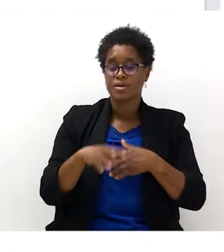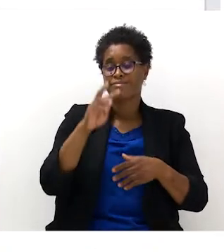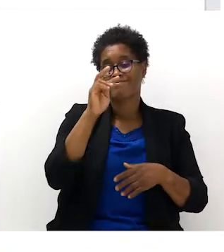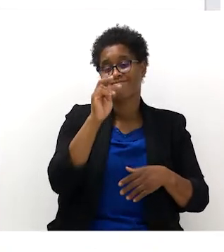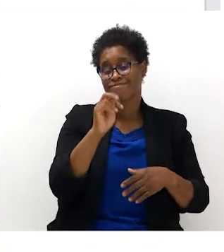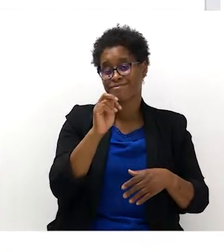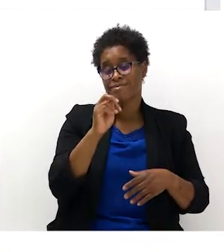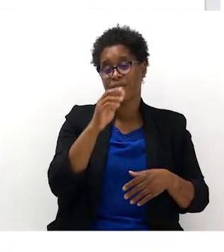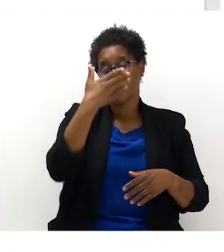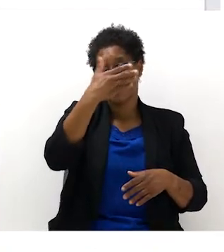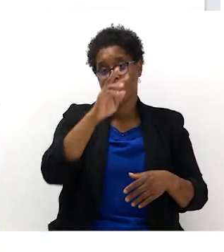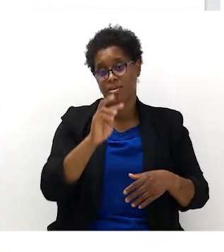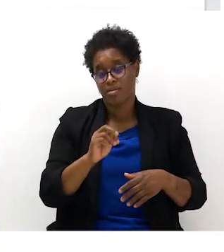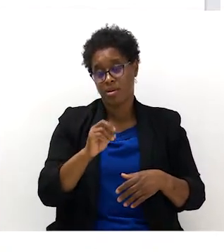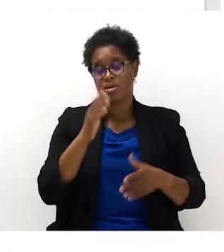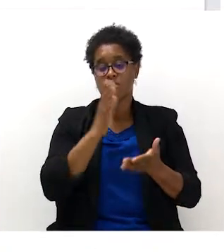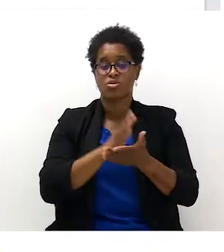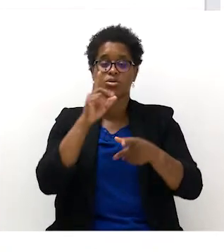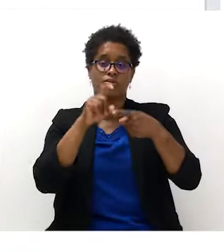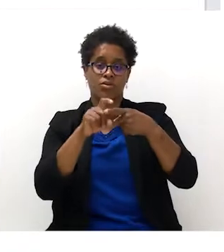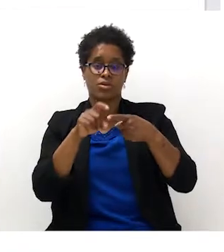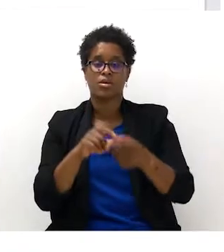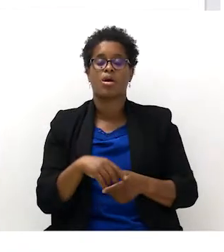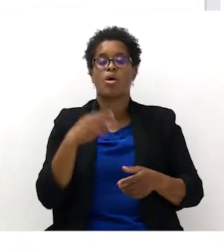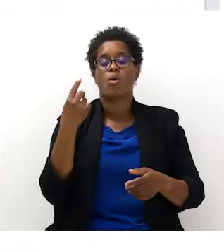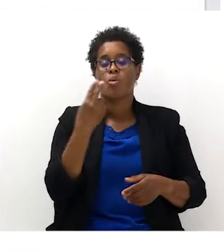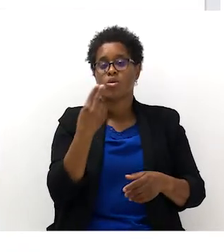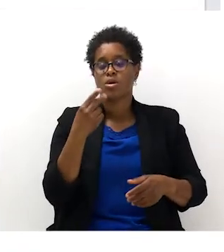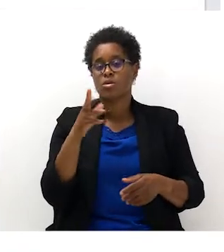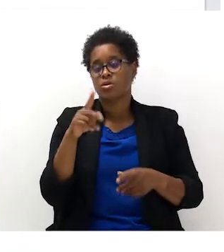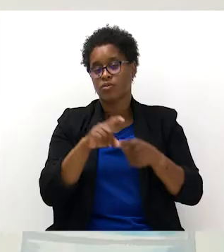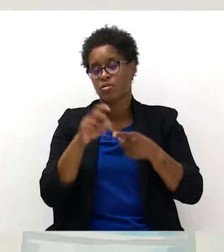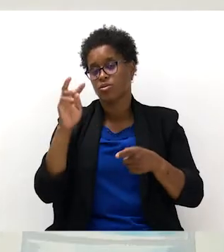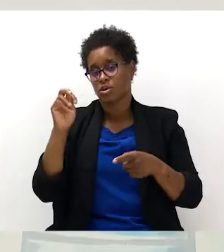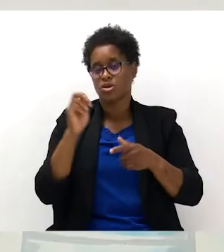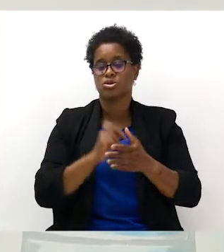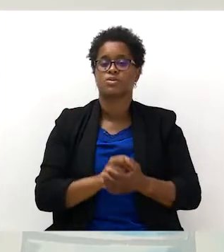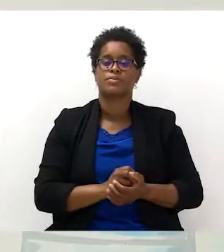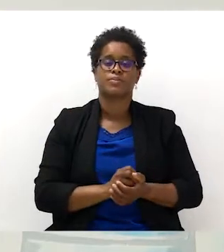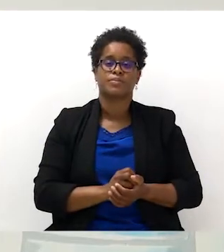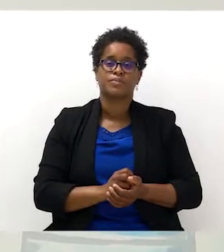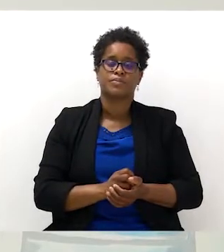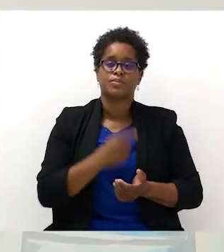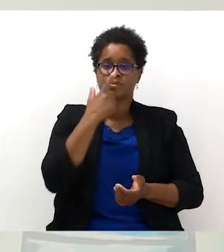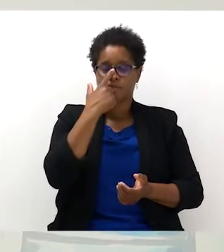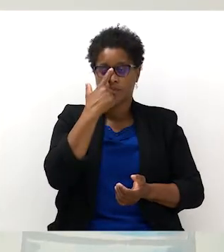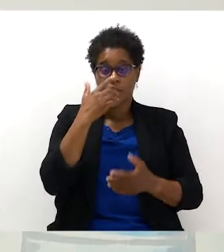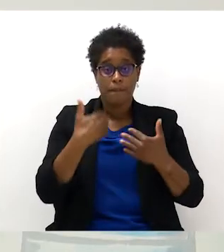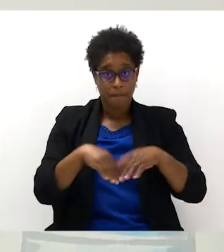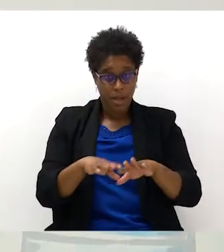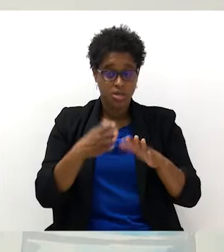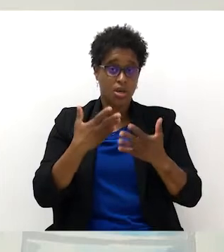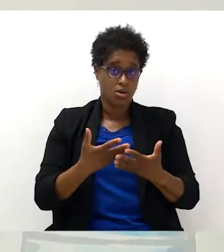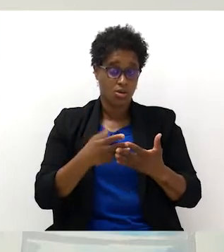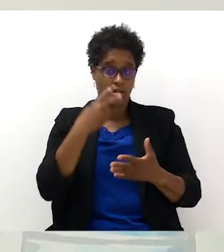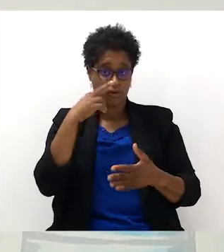parte, basta dividirmos a unidade por 3. Nós agora vamos ver um